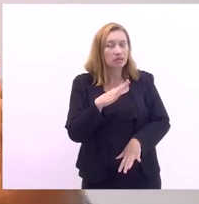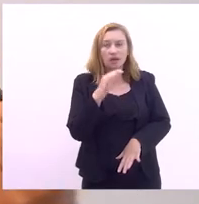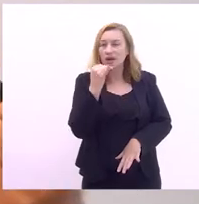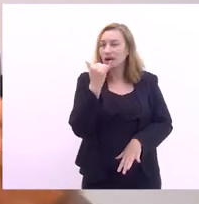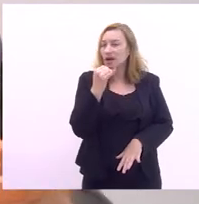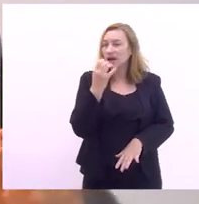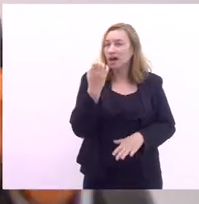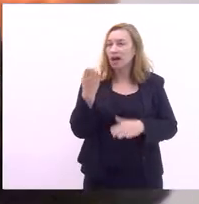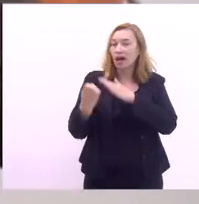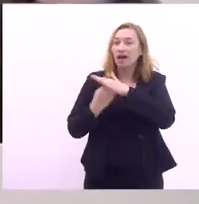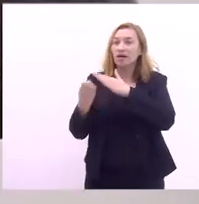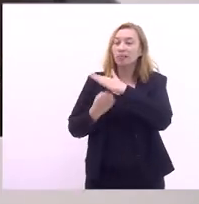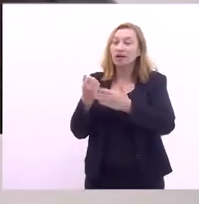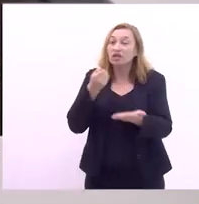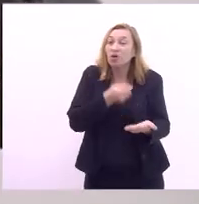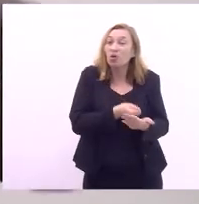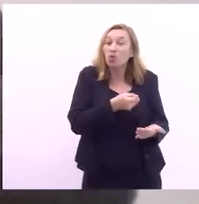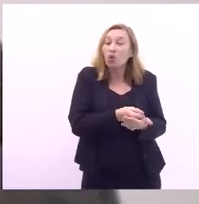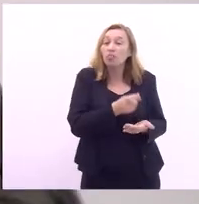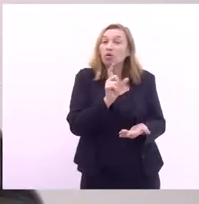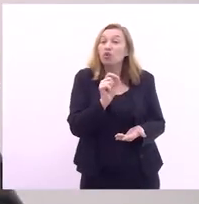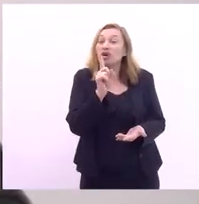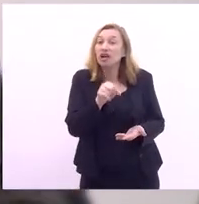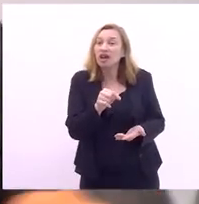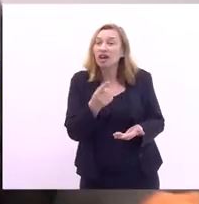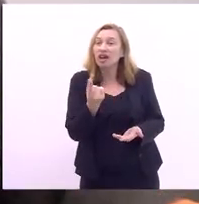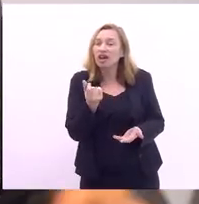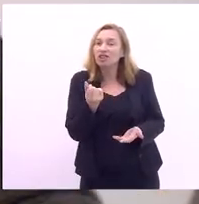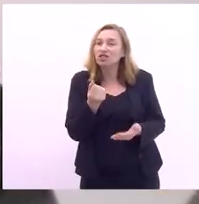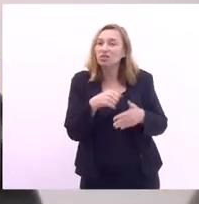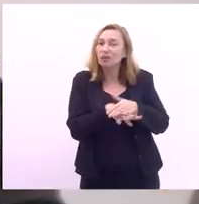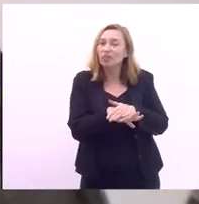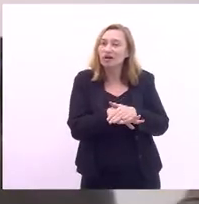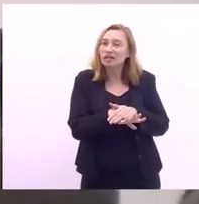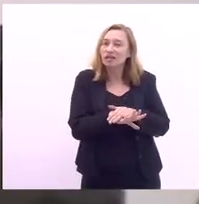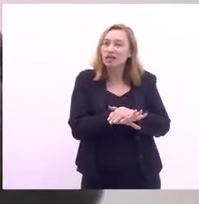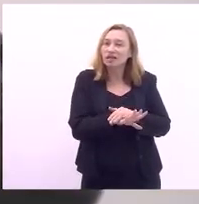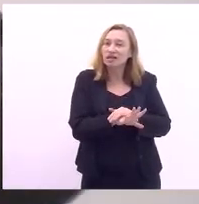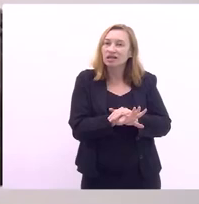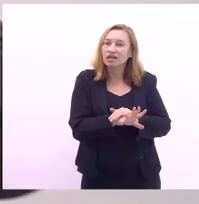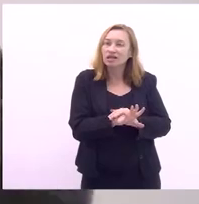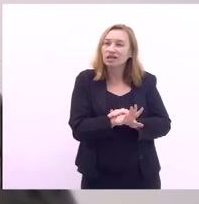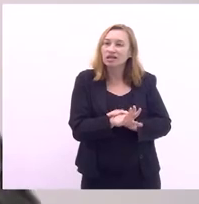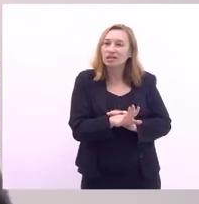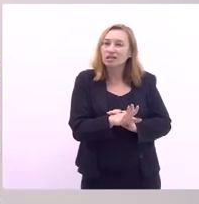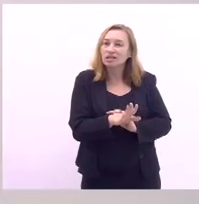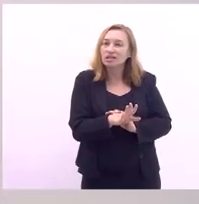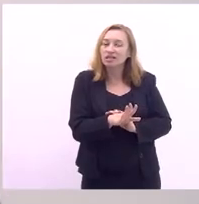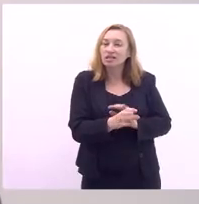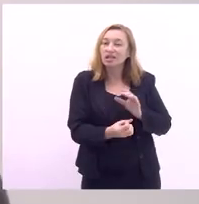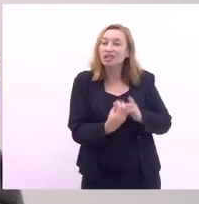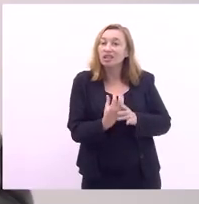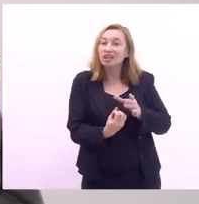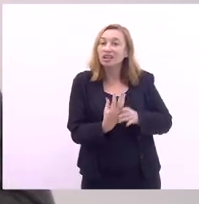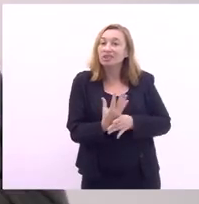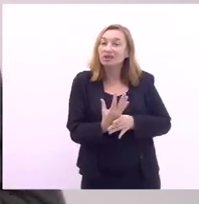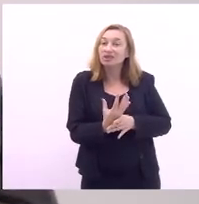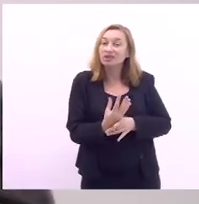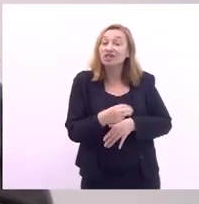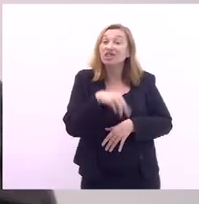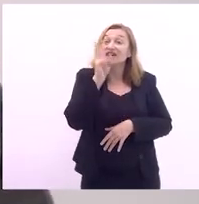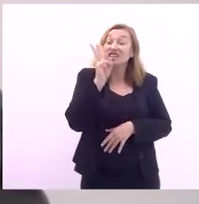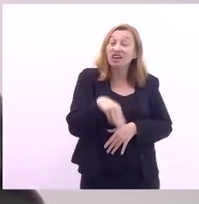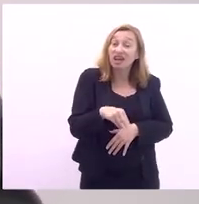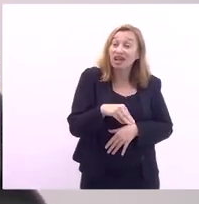empresa cobra aquilo que seria o lucro. E a geração fica por conta, quem